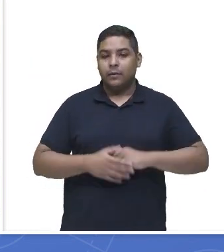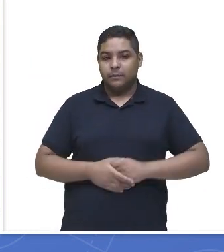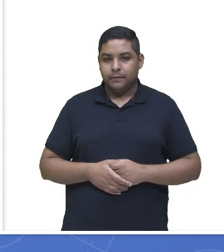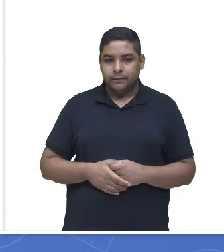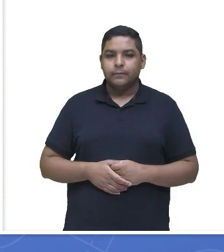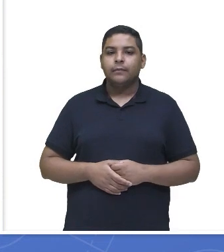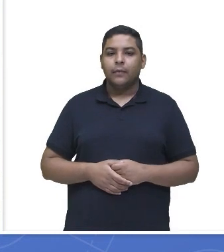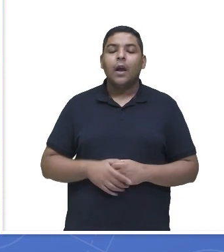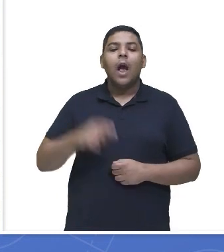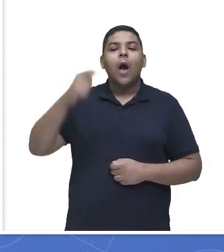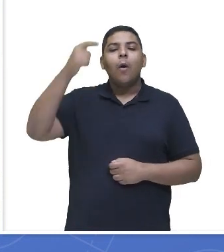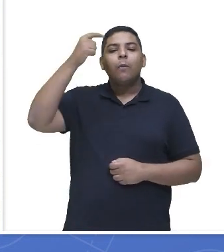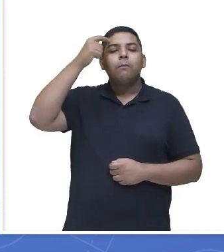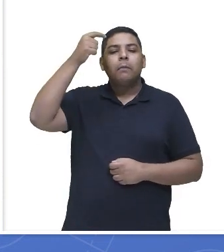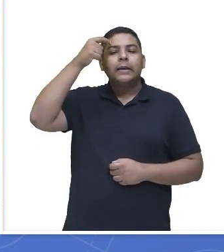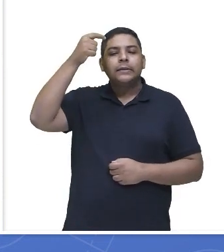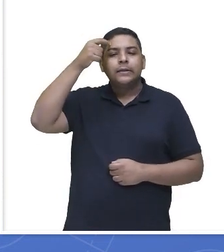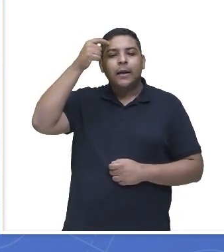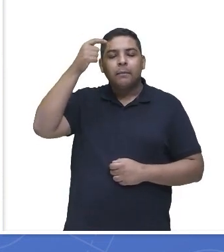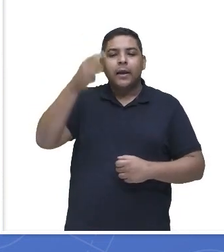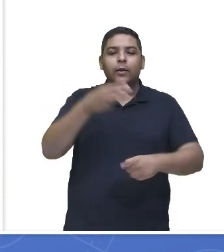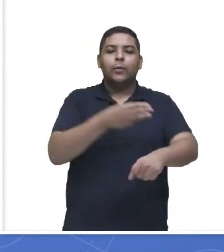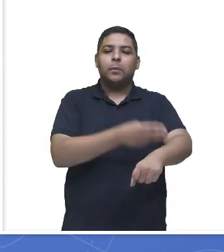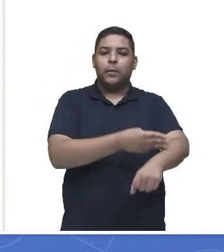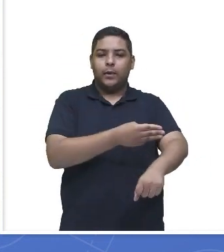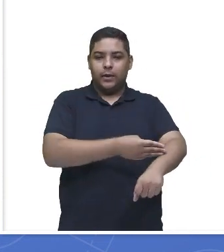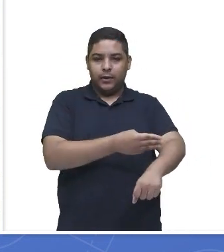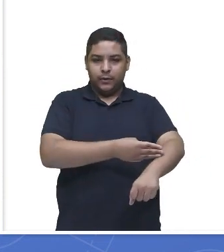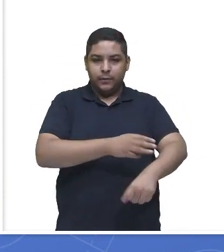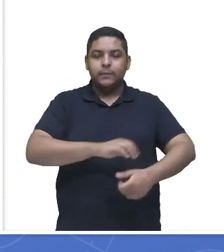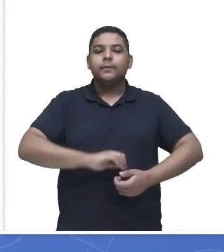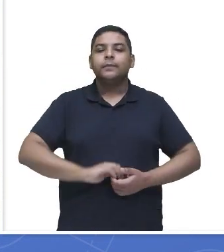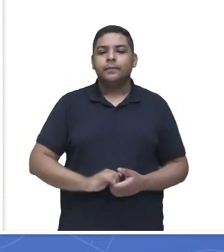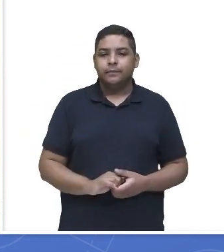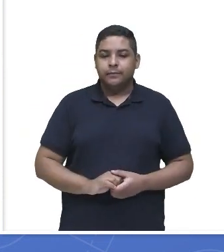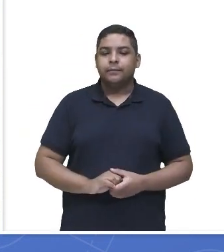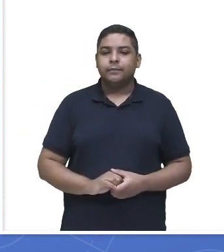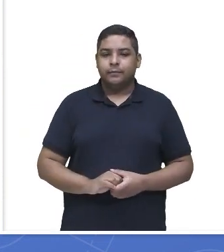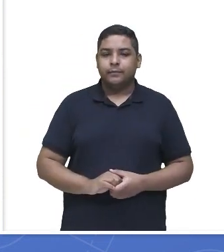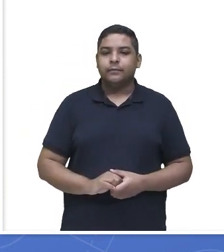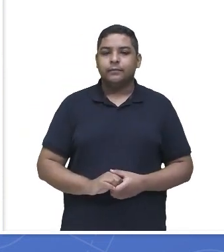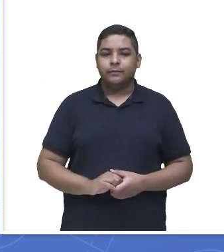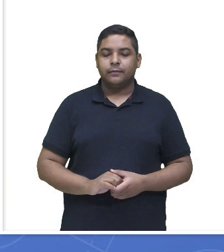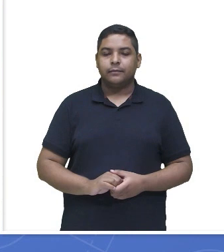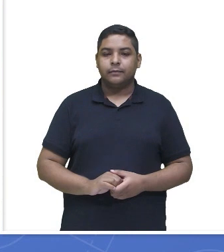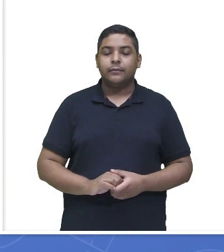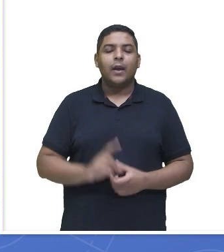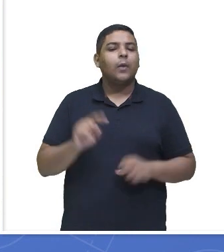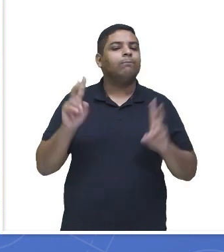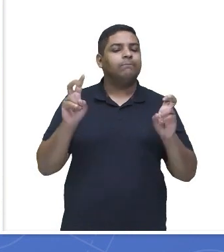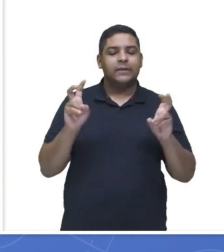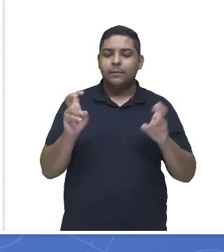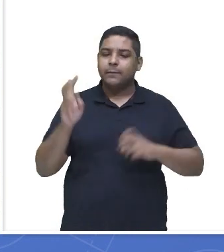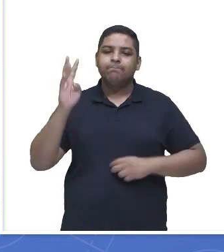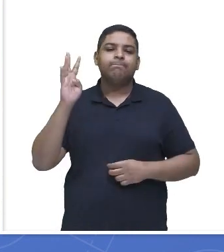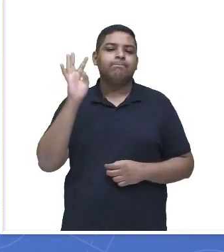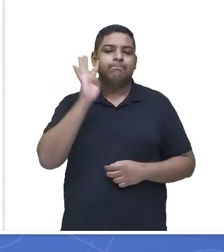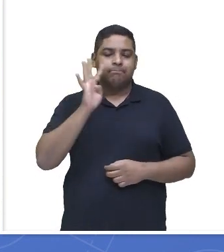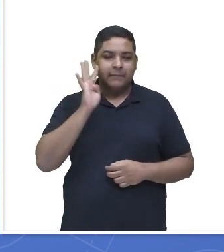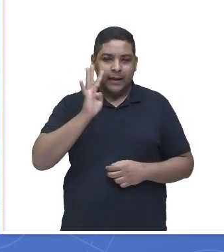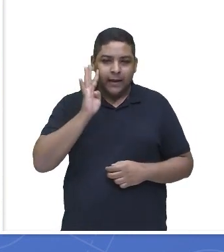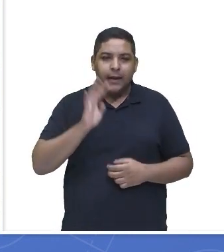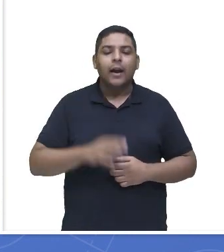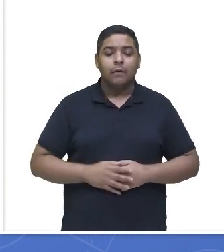o pensamento moderno. Pensamento moderno é um tema muito bacana, é um tema gostoso e é um tema